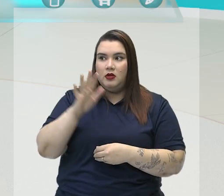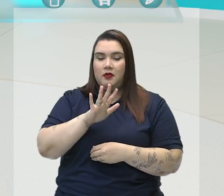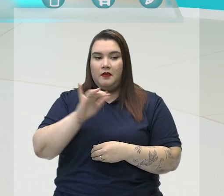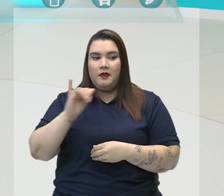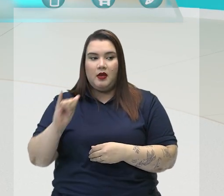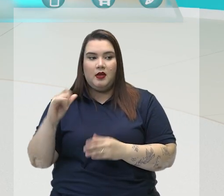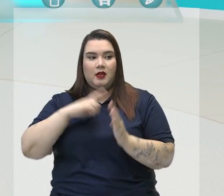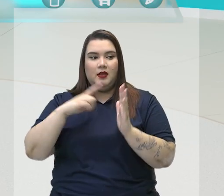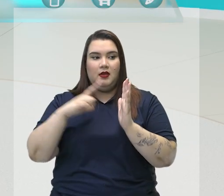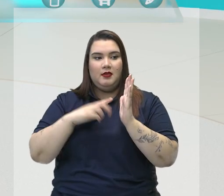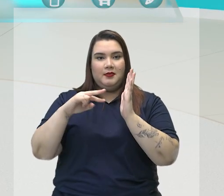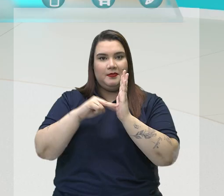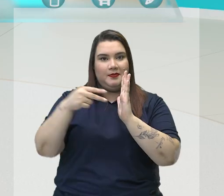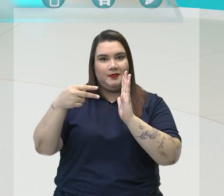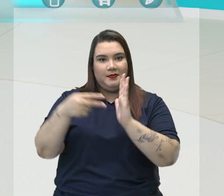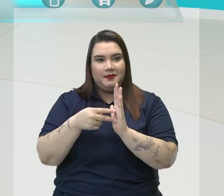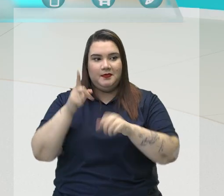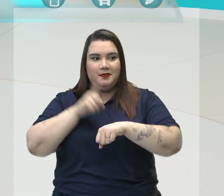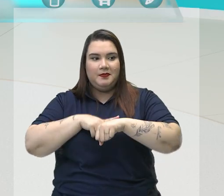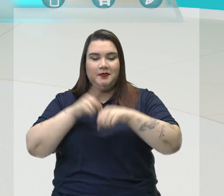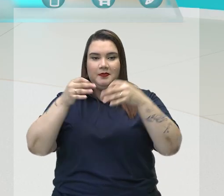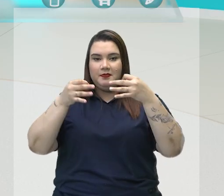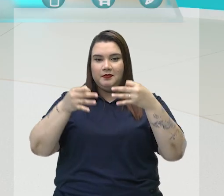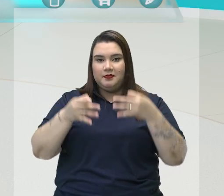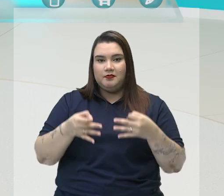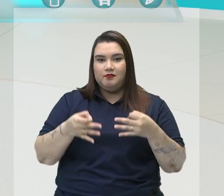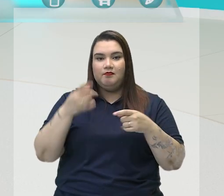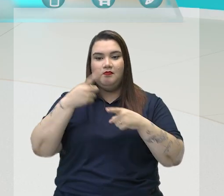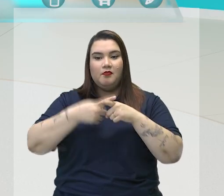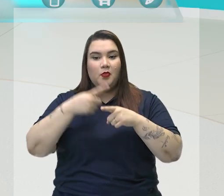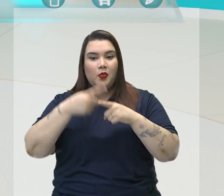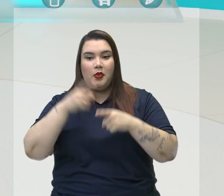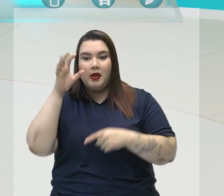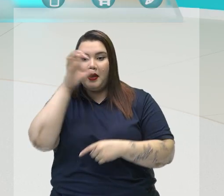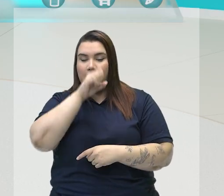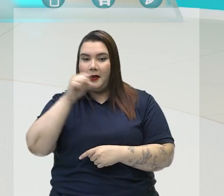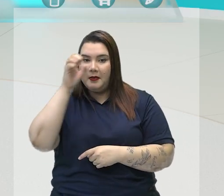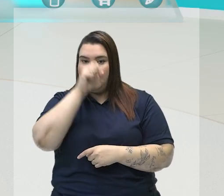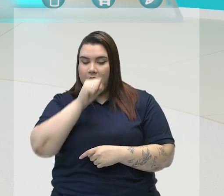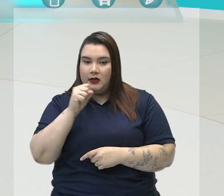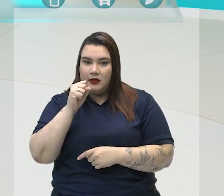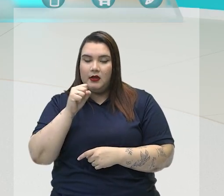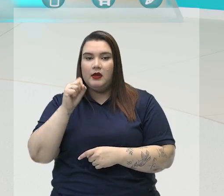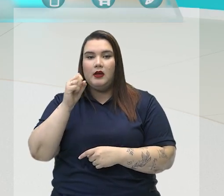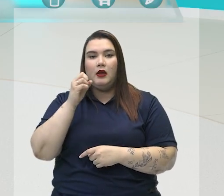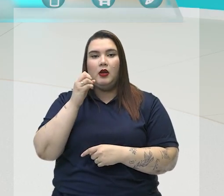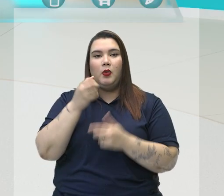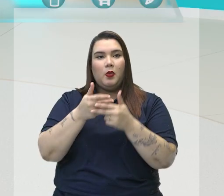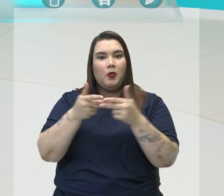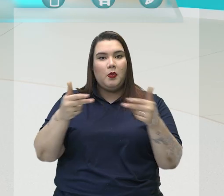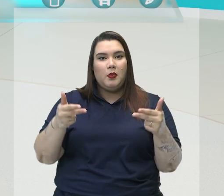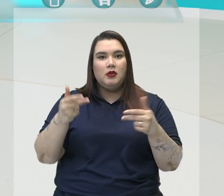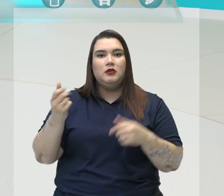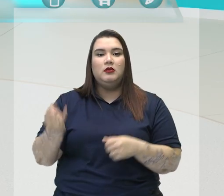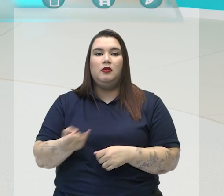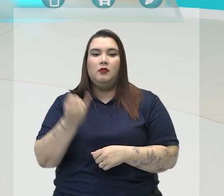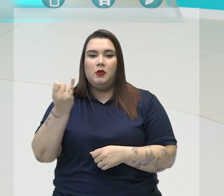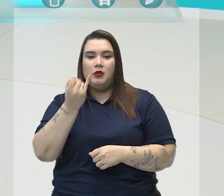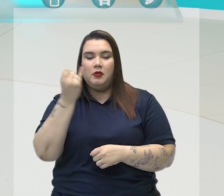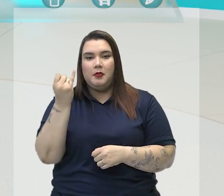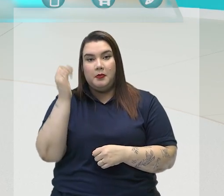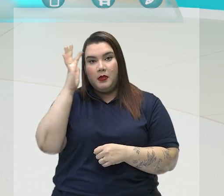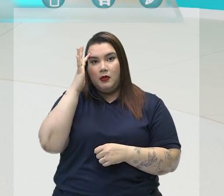e vai vir à tona no momento certo. Porque aprender algo é sempre relevante para solucionar